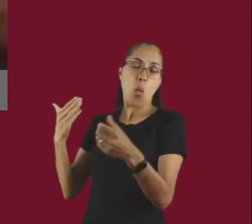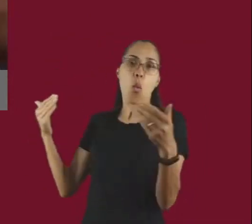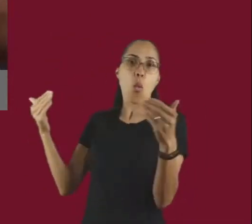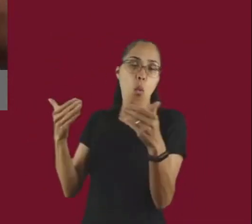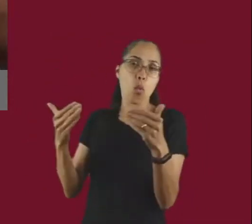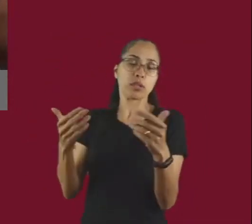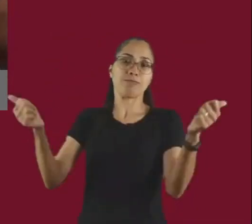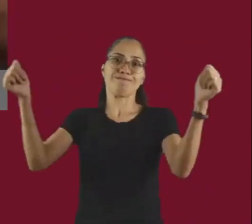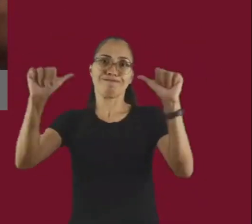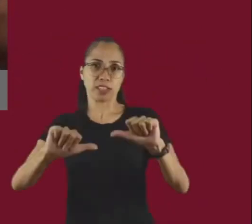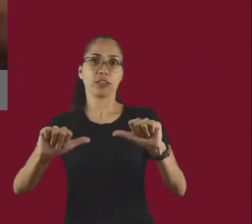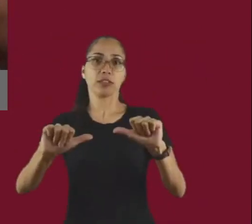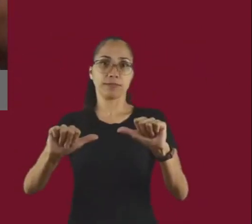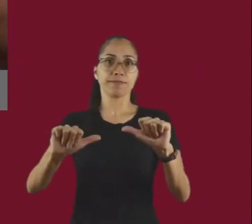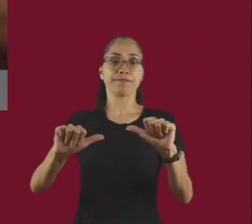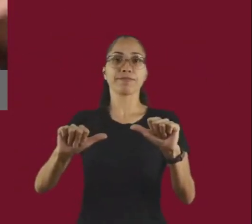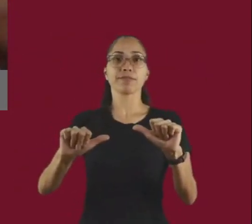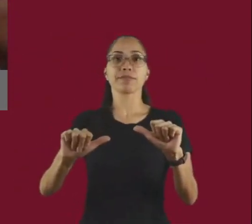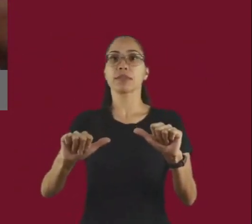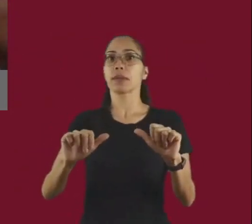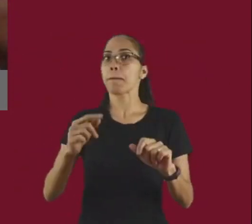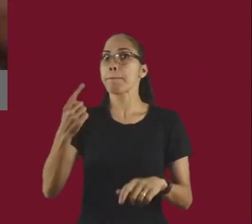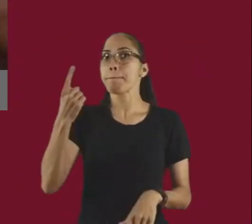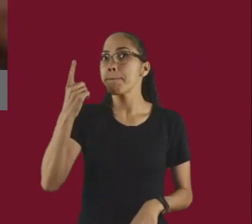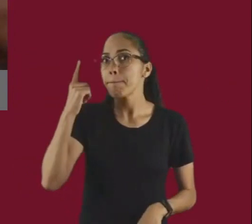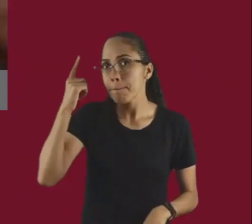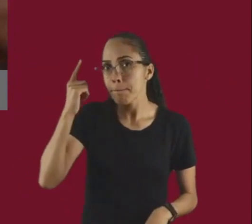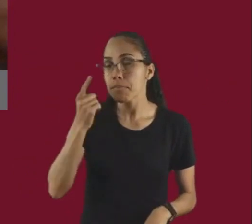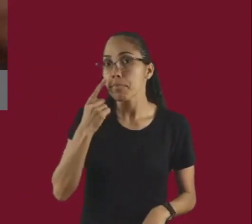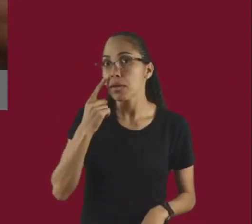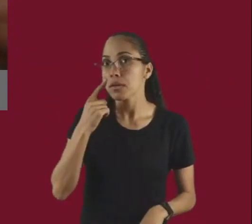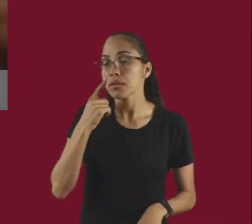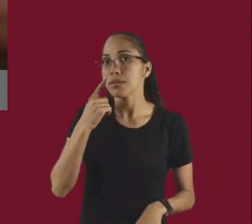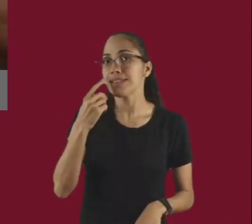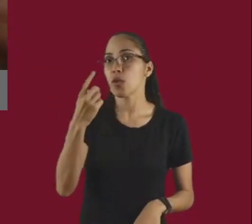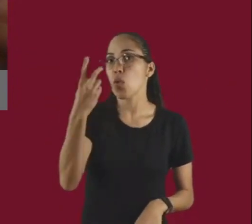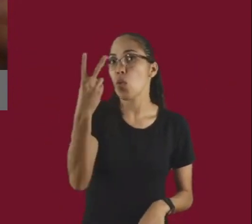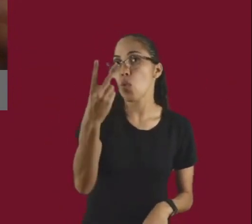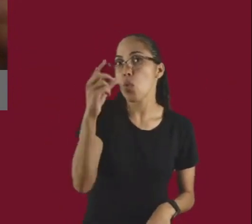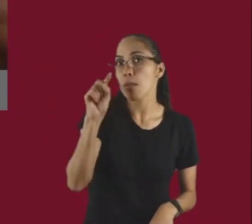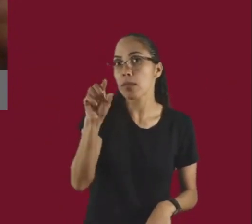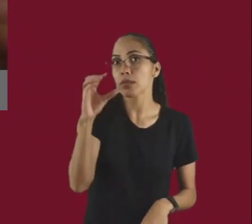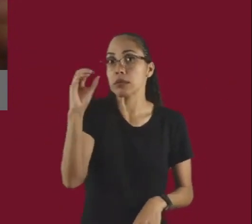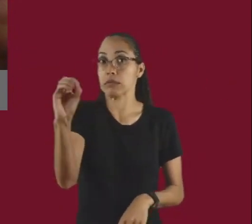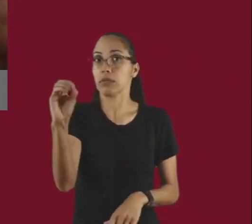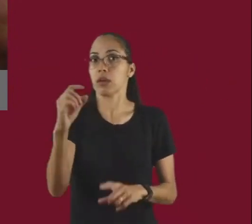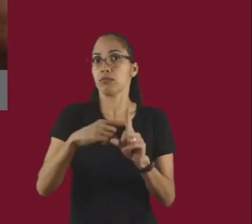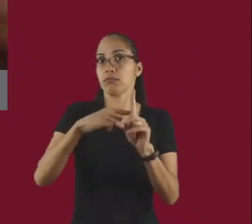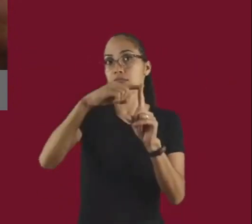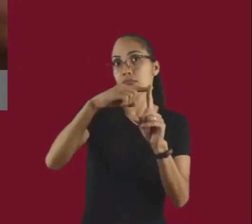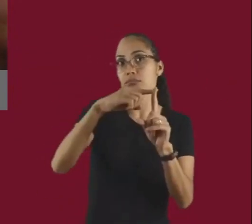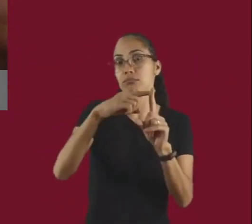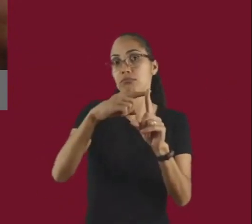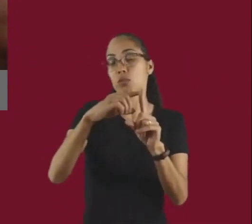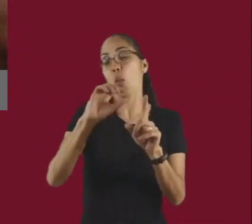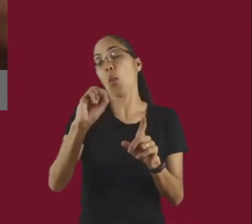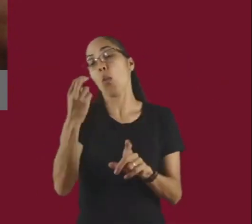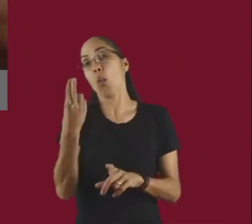imagina o que seriam 2 graus e 3 graus, né? Então,